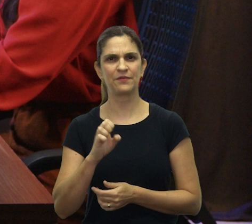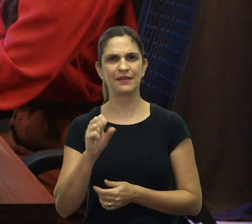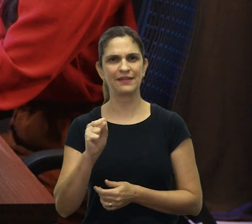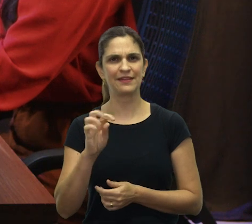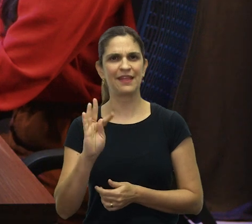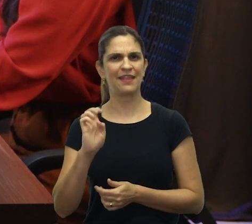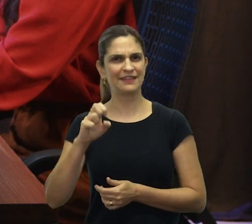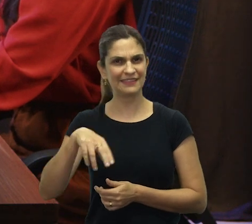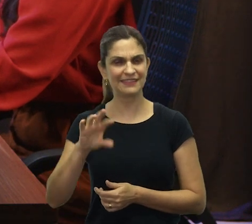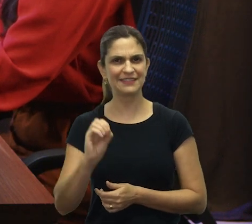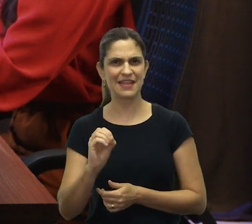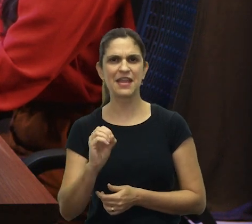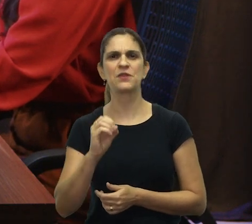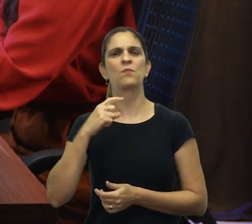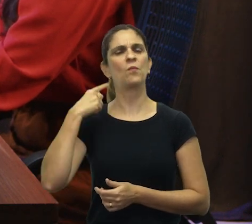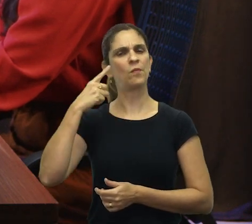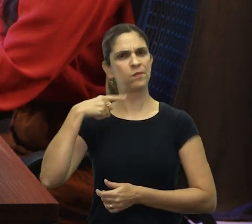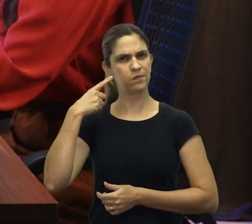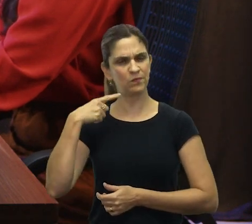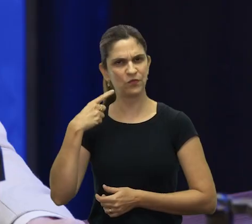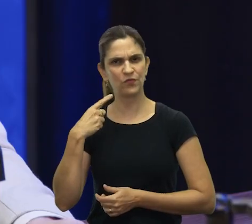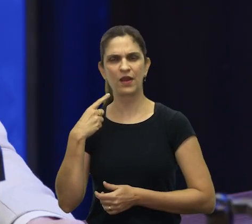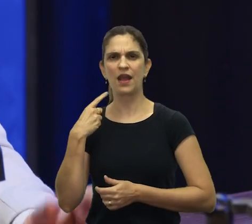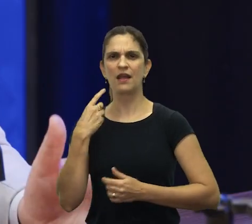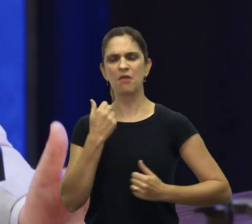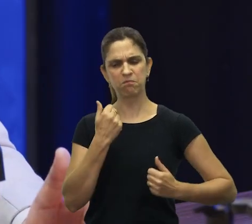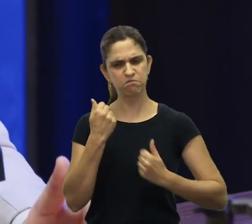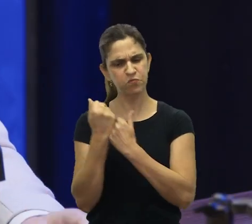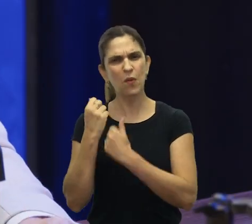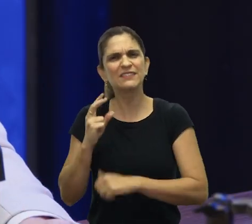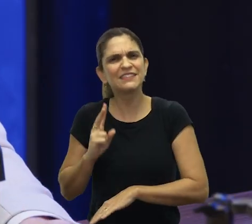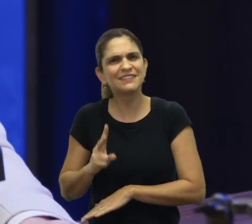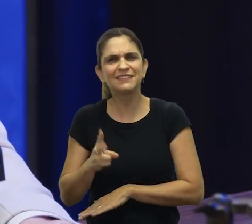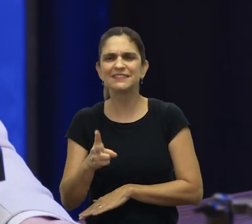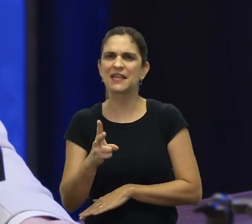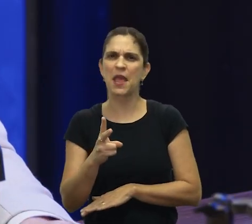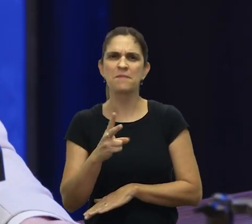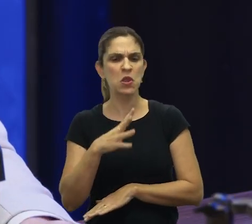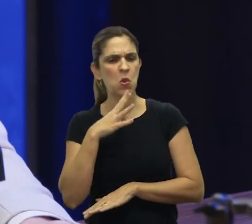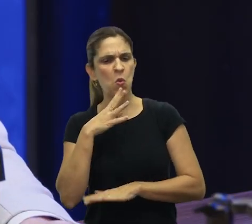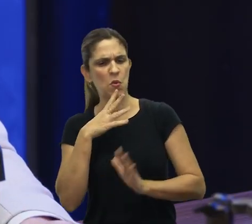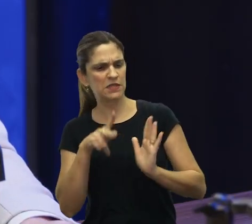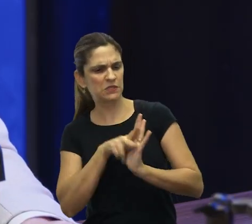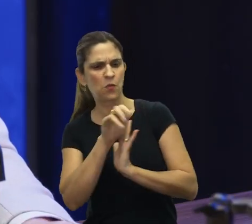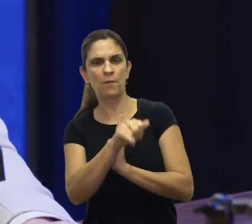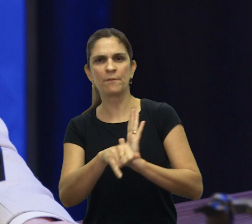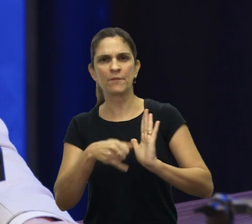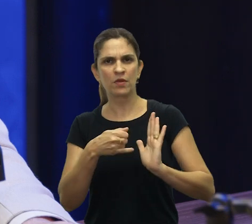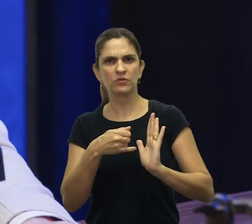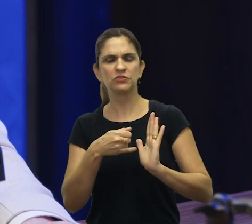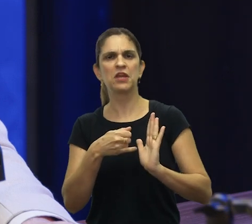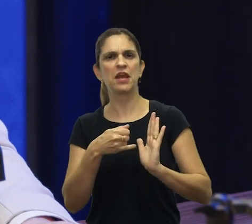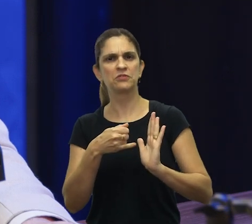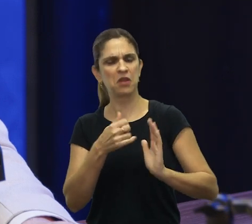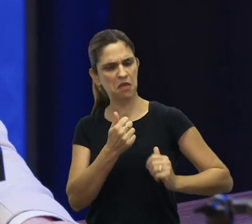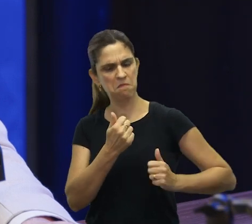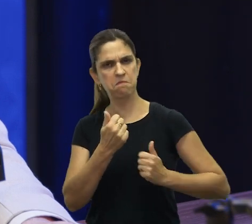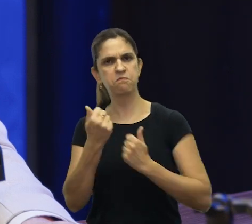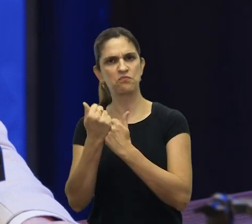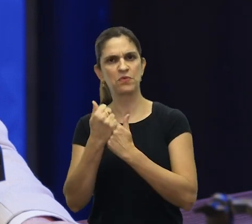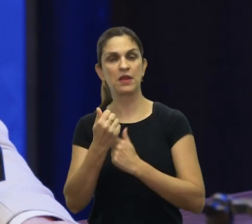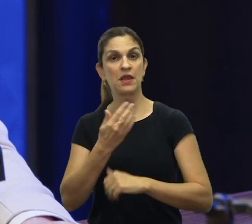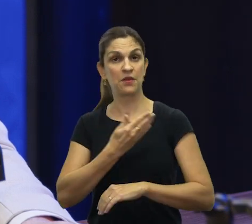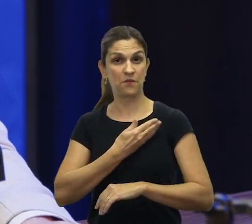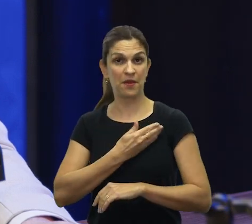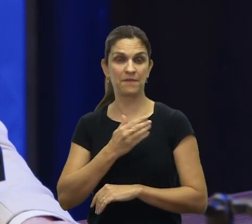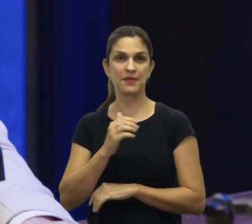de Brasília, que é um grande advogado, e ele sempre apoiou a Casa Rosa, desde quando eu o conheci em Brasília,